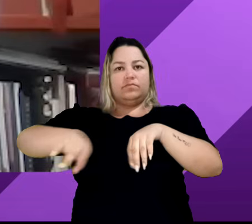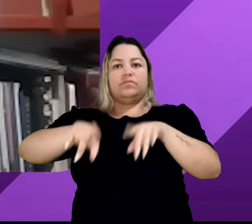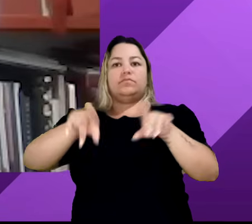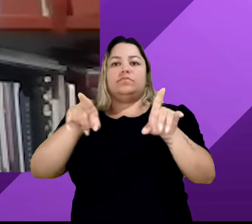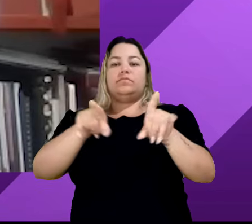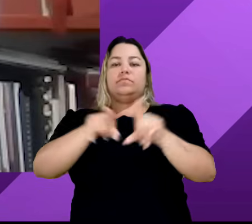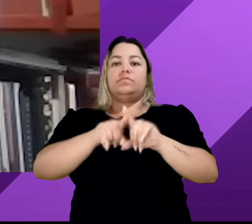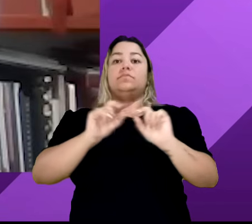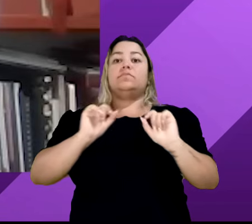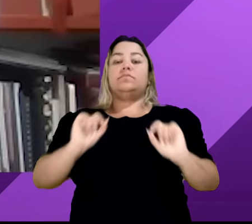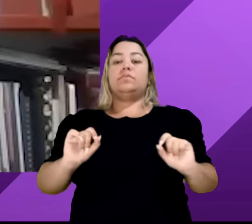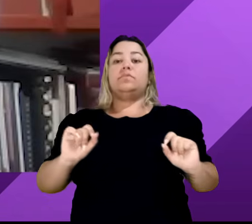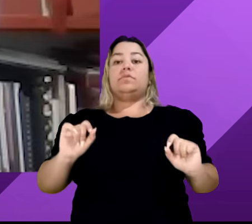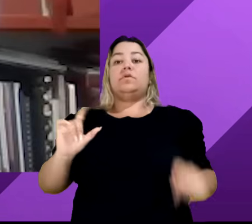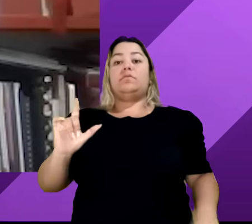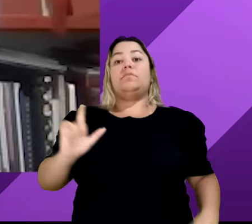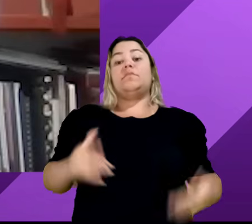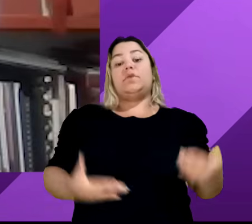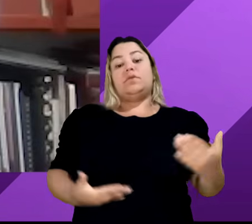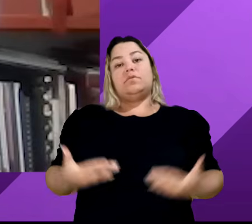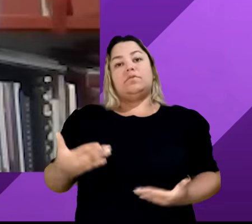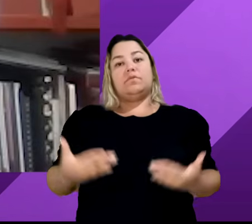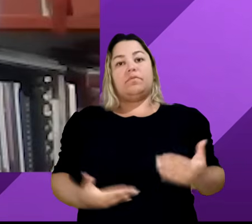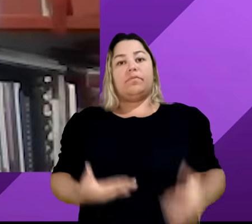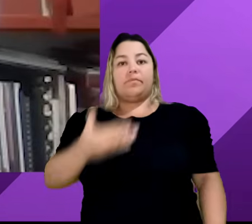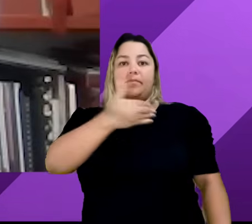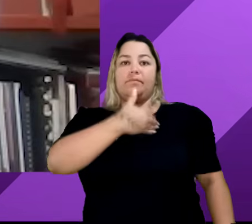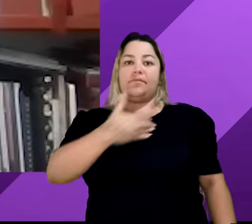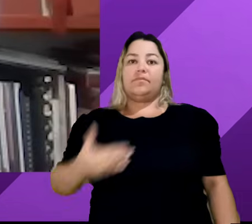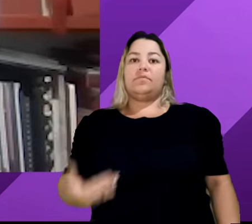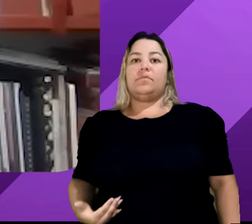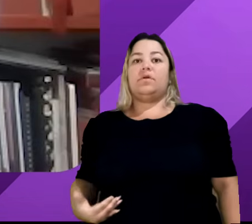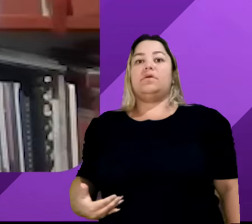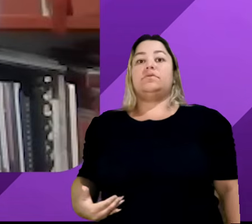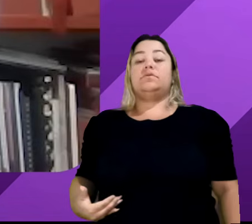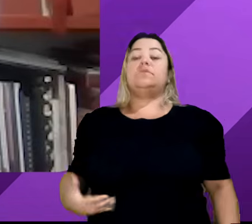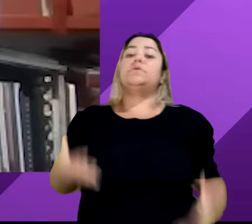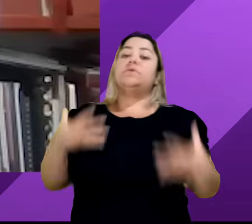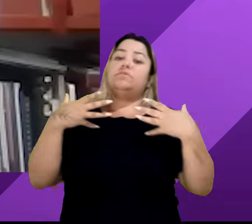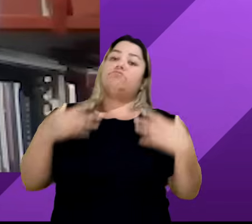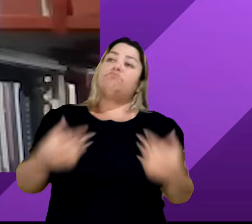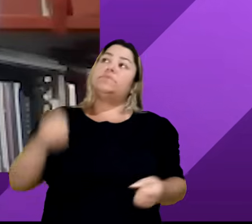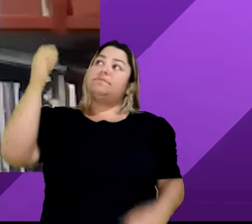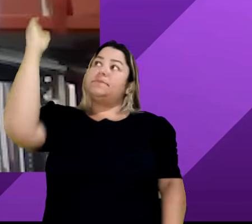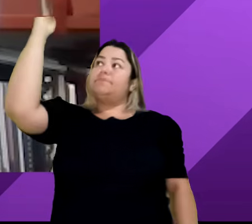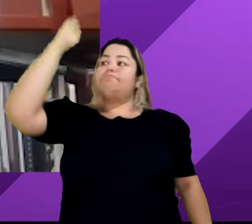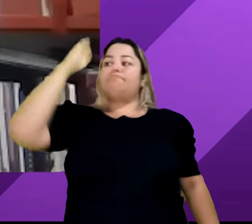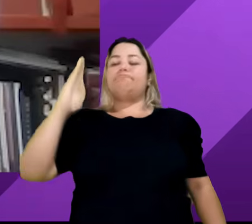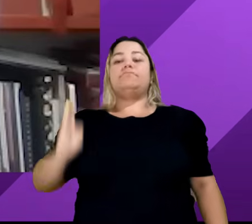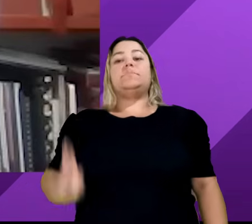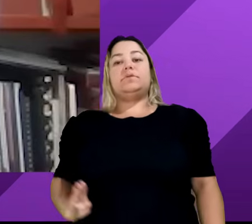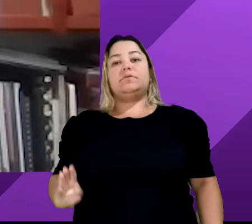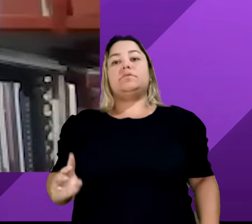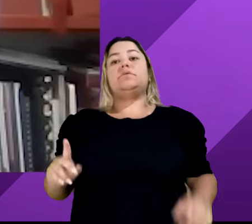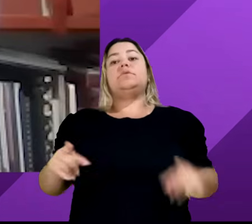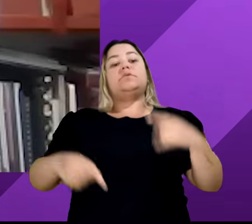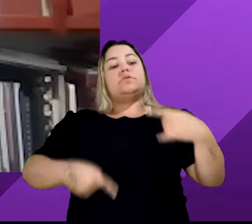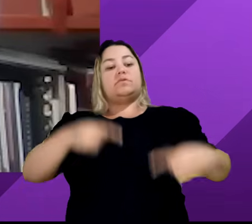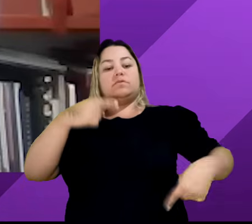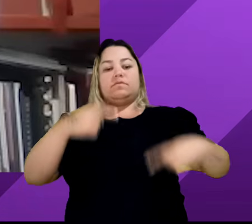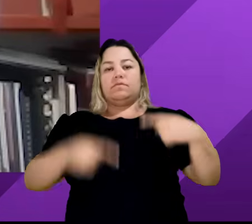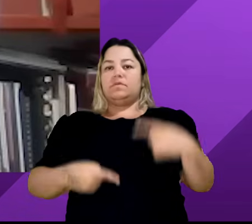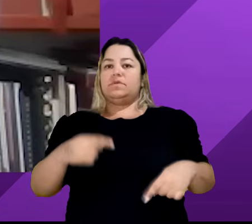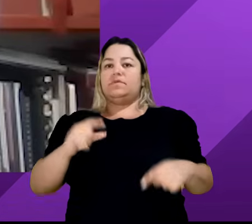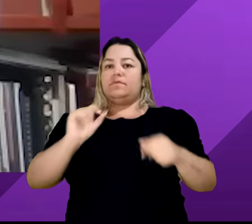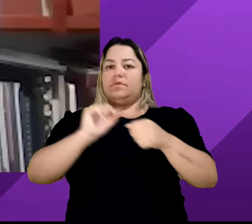no serviço público, e nós abraçamos a campanha no Brasil, e na discussão que nós fizemos,